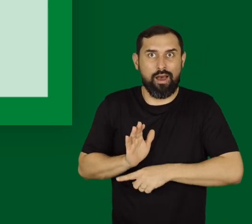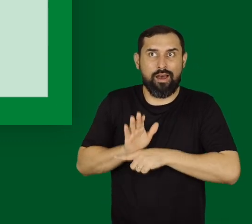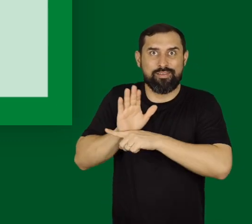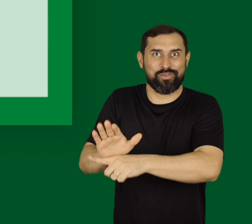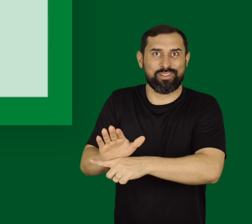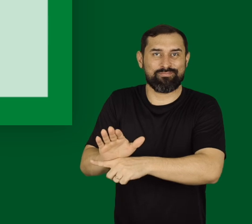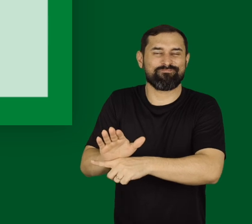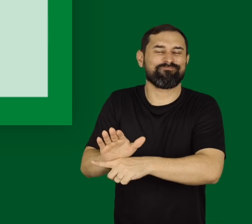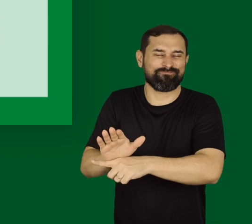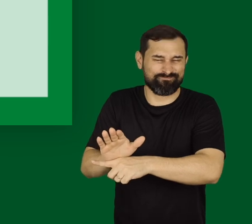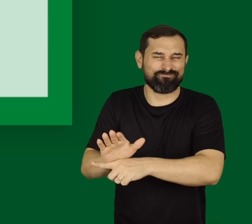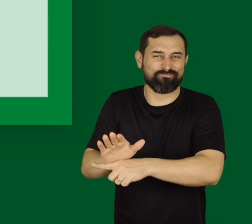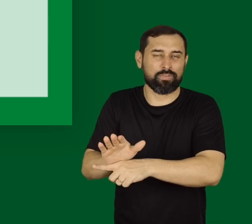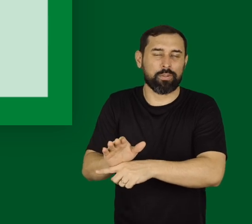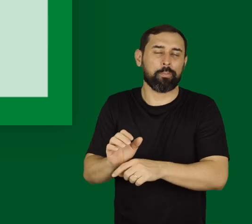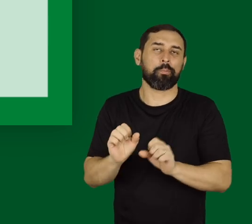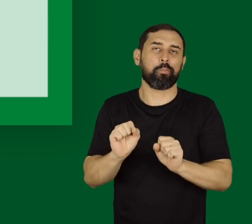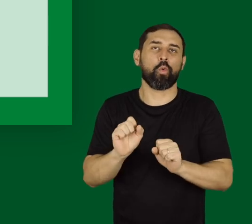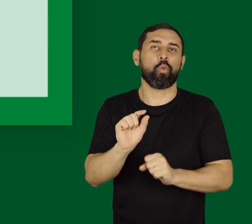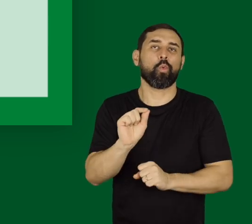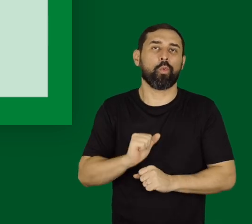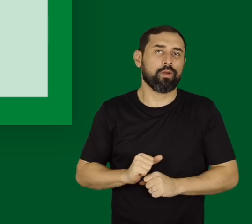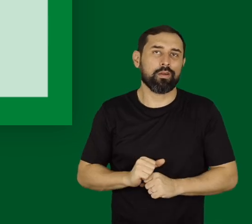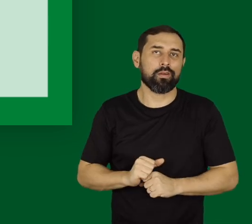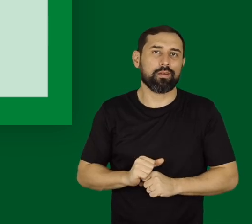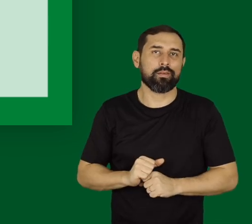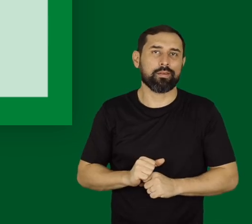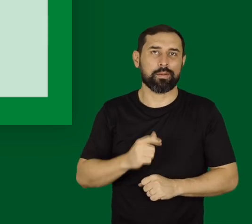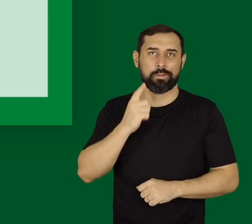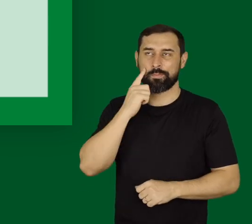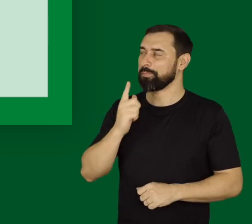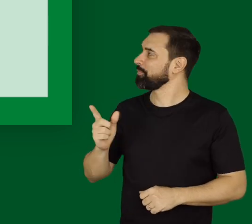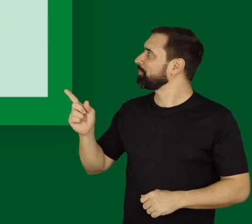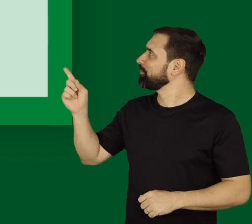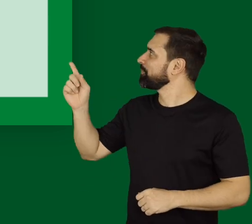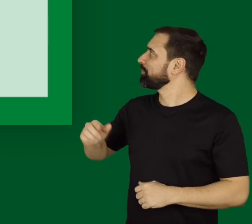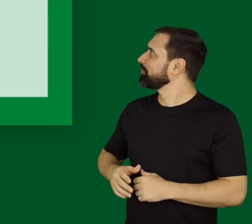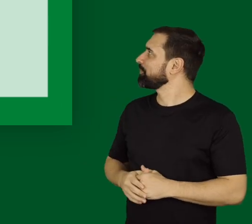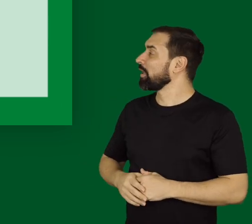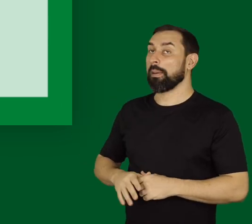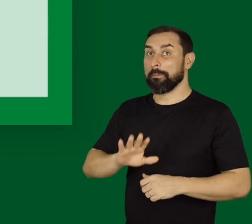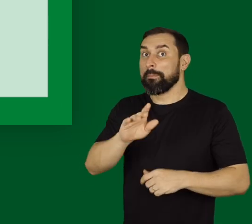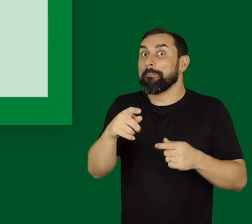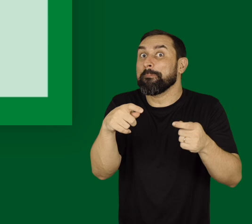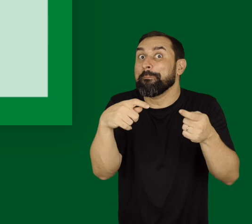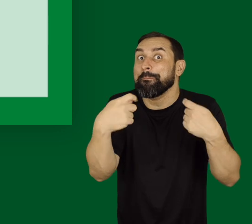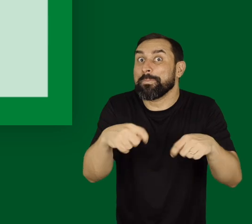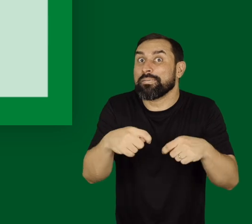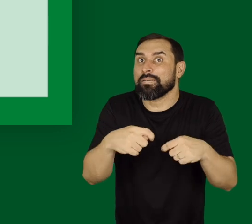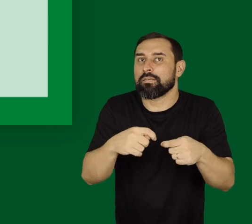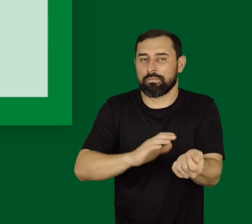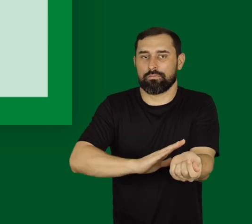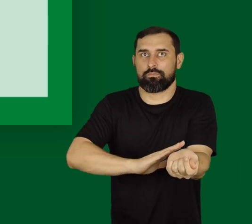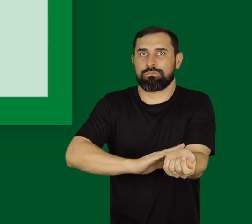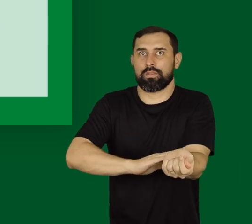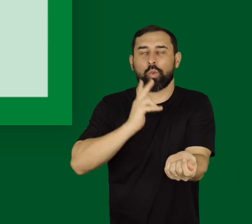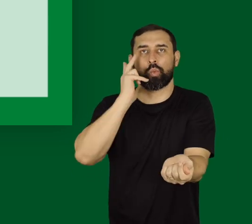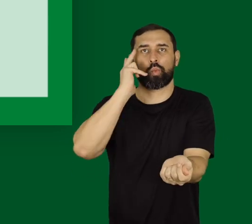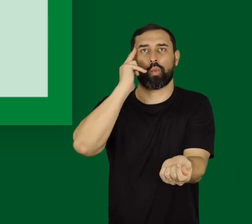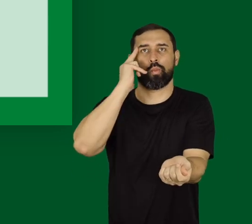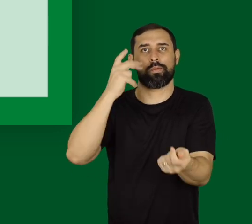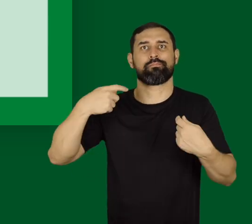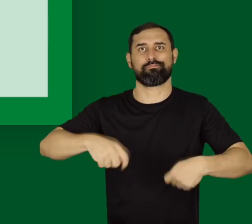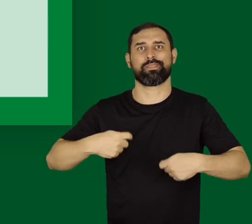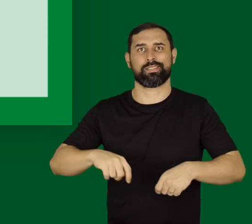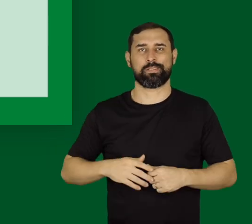usar quando há vasoconstricção periférica, perfusão periférica rim e PA adequada. Por que a gente coloca a PA adequada?